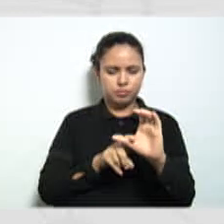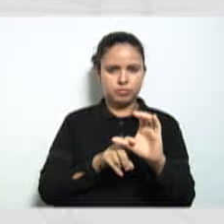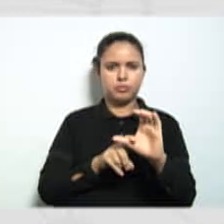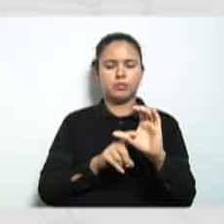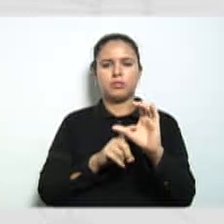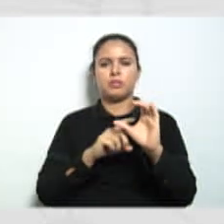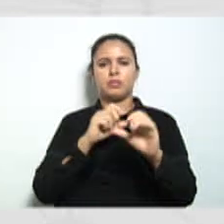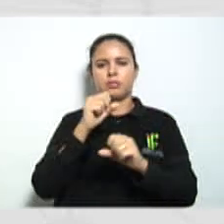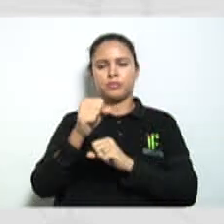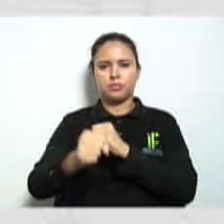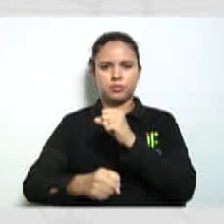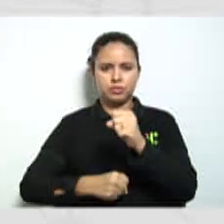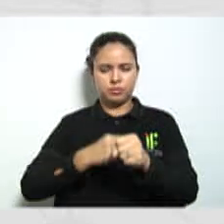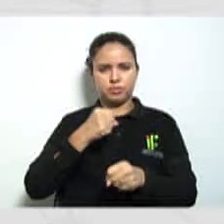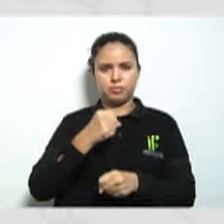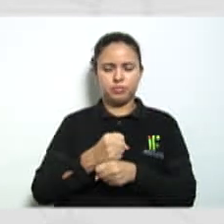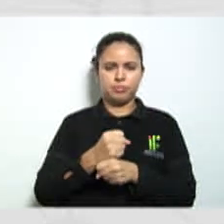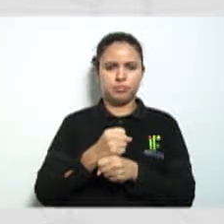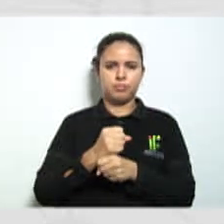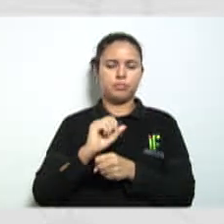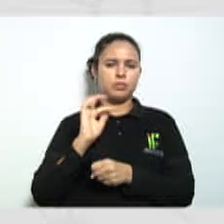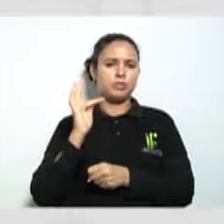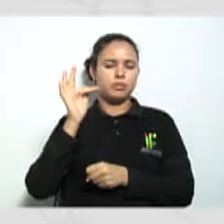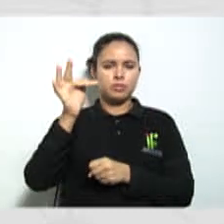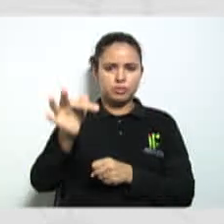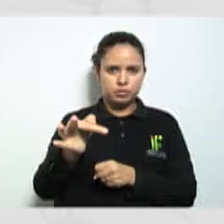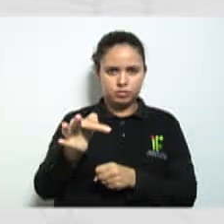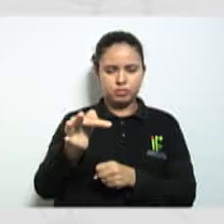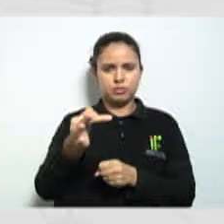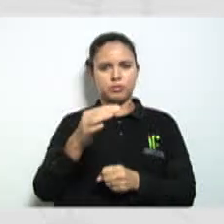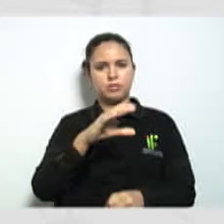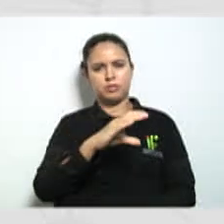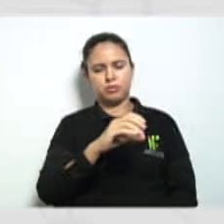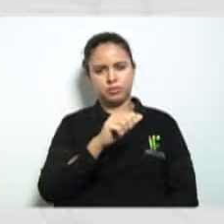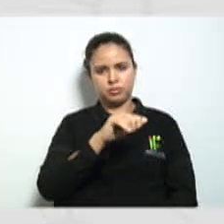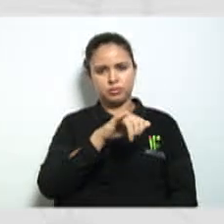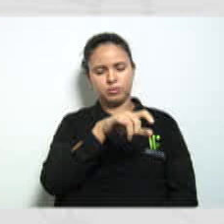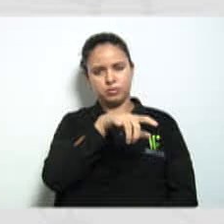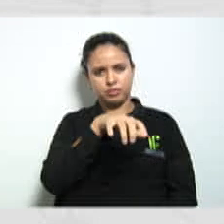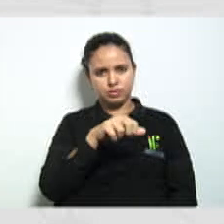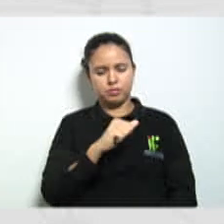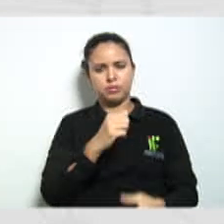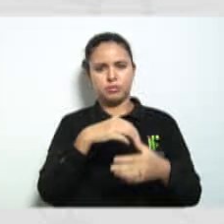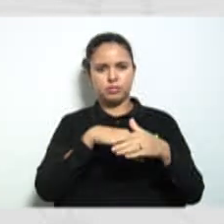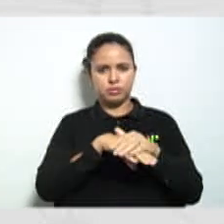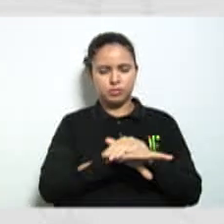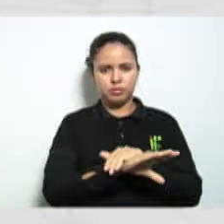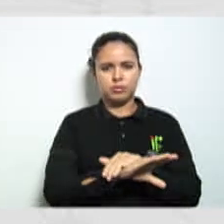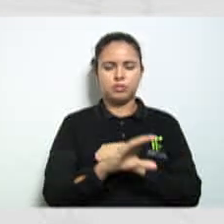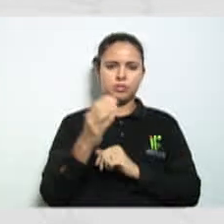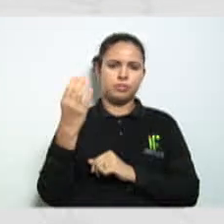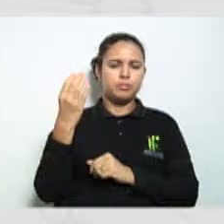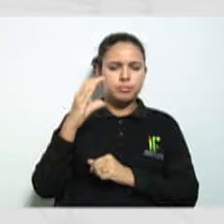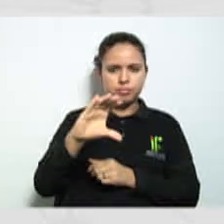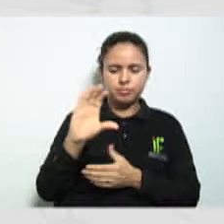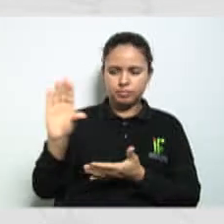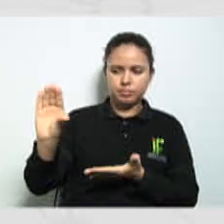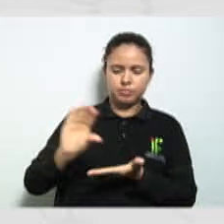social seguinte. Exemplo, caixa, estoques, créditos a receber. Ok, então no ativo